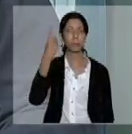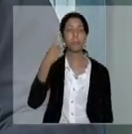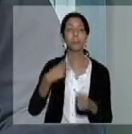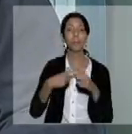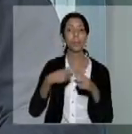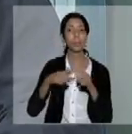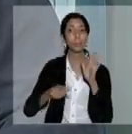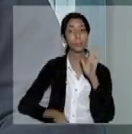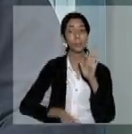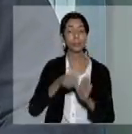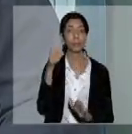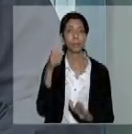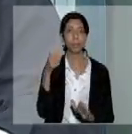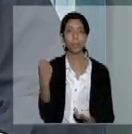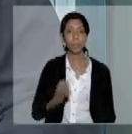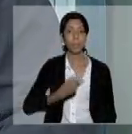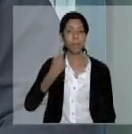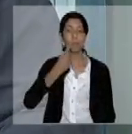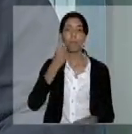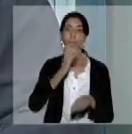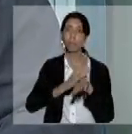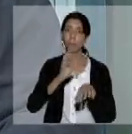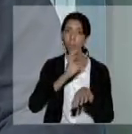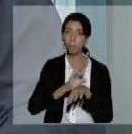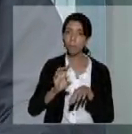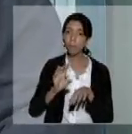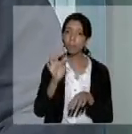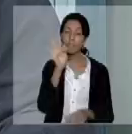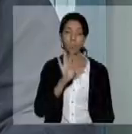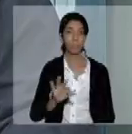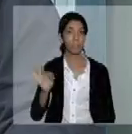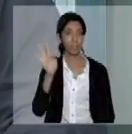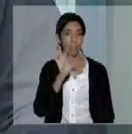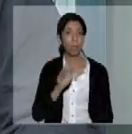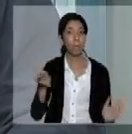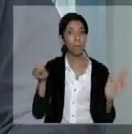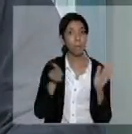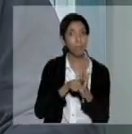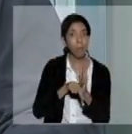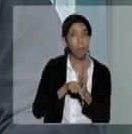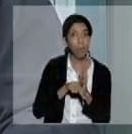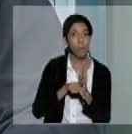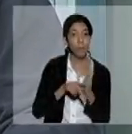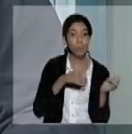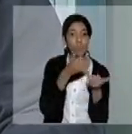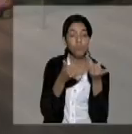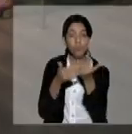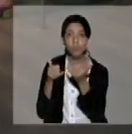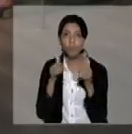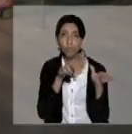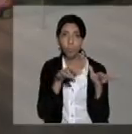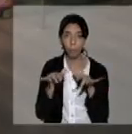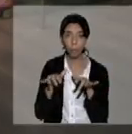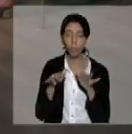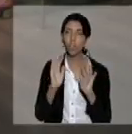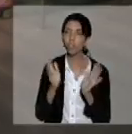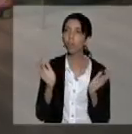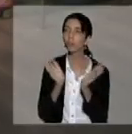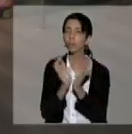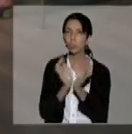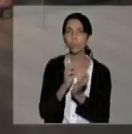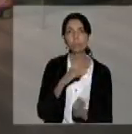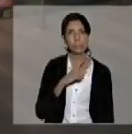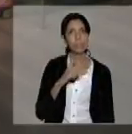pioneira por ser por ser o primeiro curso federal de jogos digitais do país. E já tem uma turma